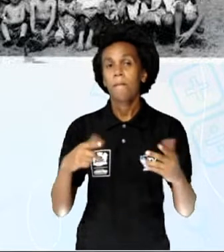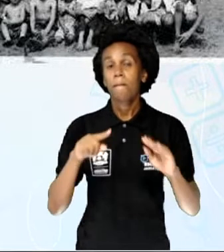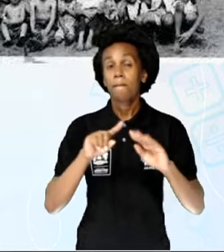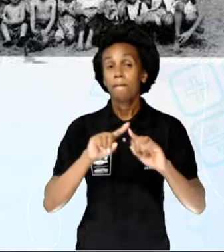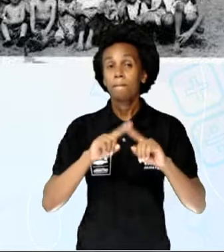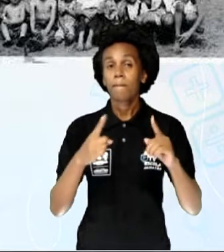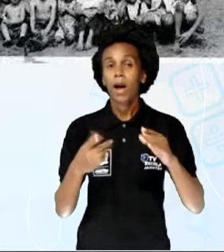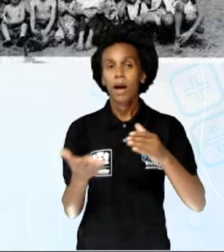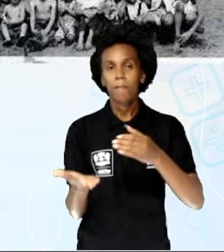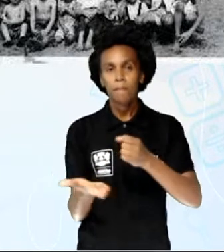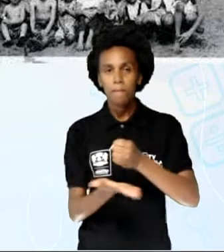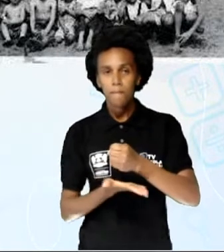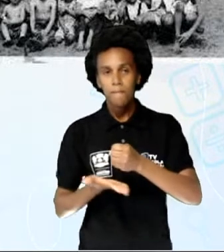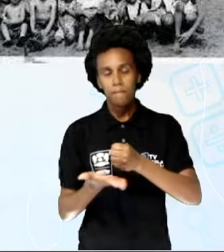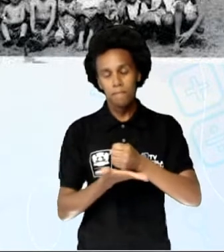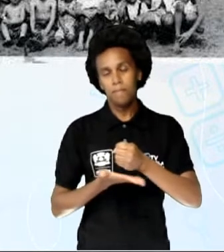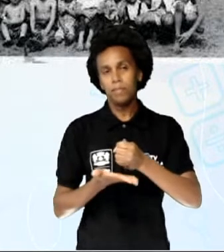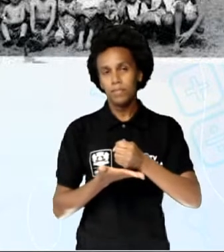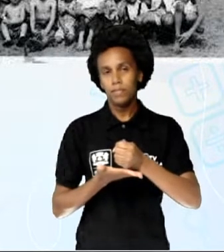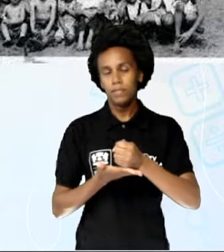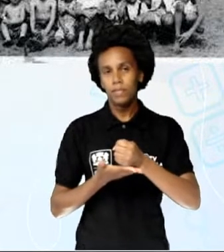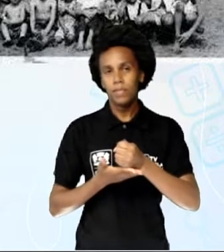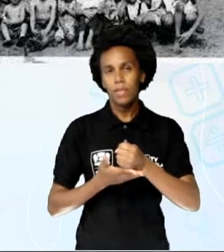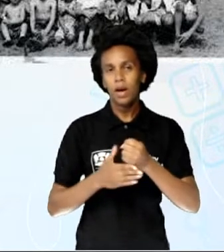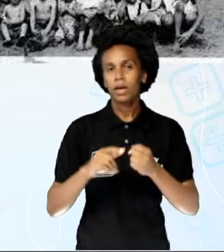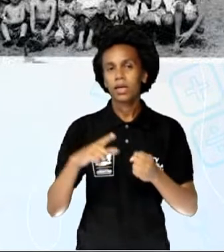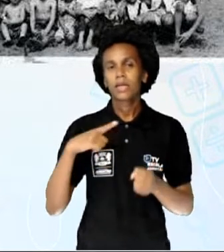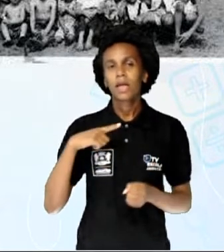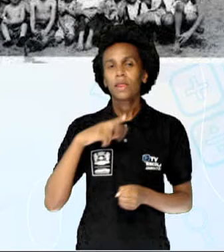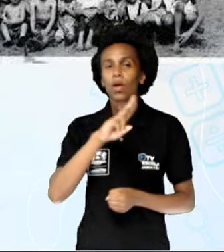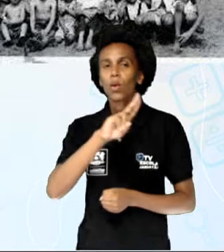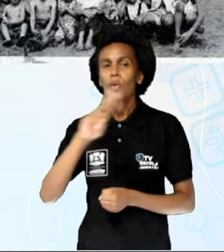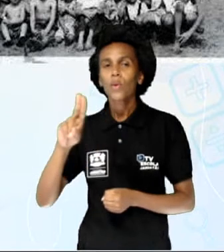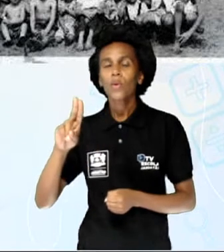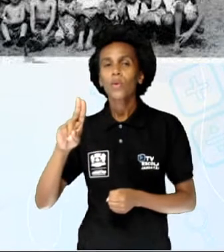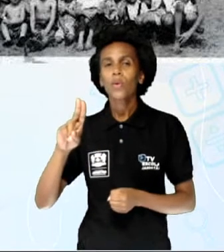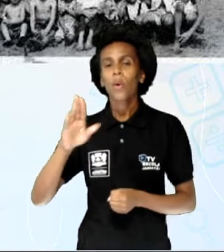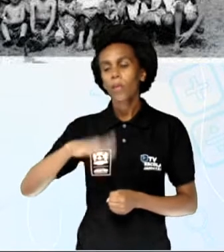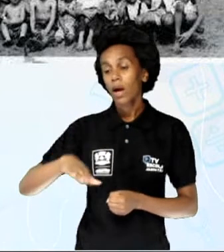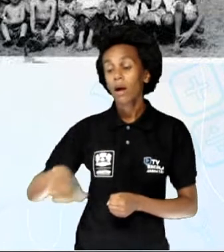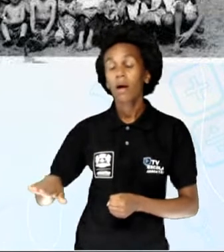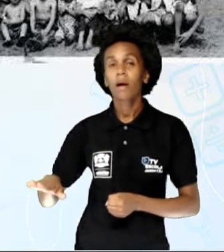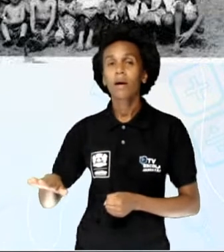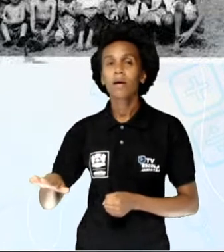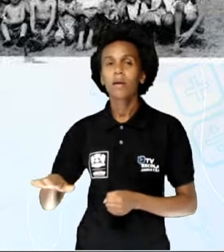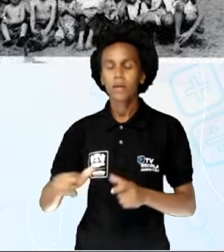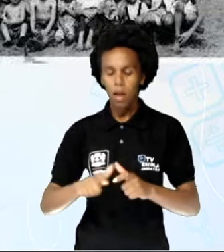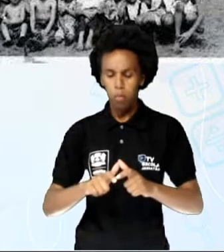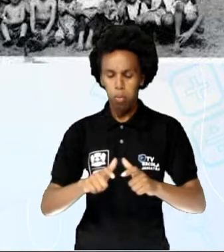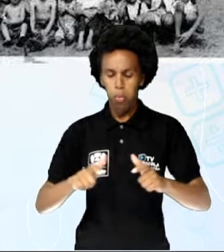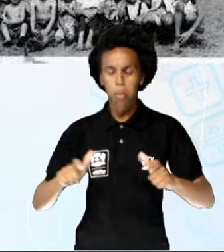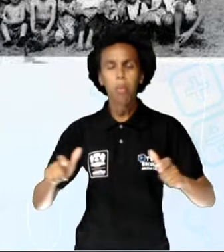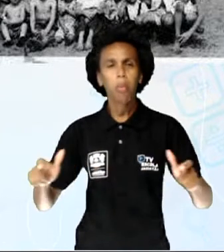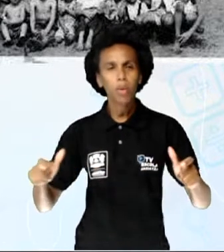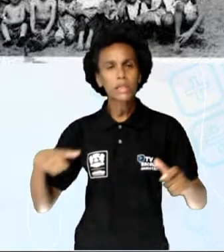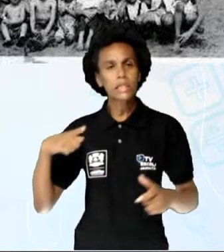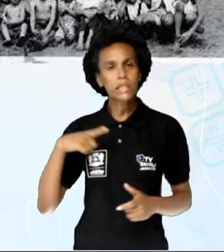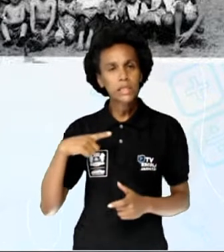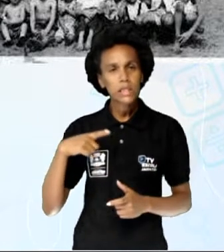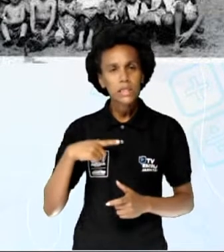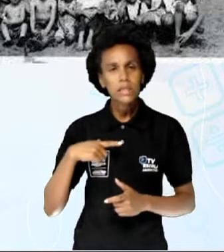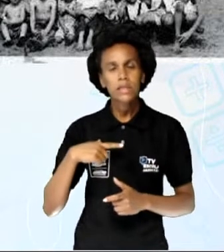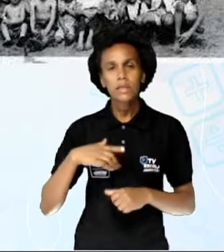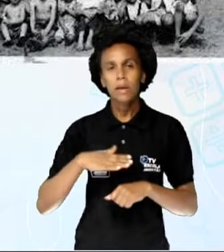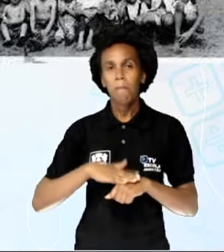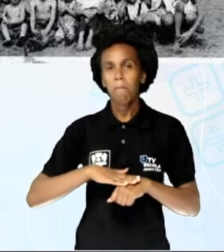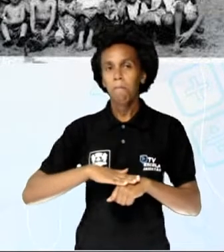ali crianças, veja que ela é bem larga. Ou seja, significa dizer que tinha muita criança naquele período.